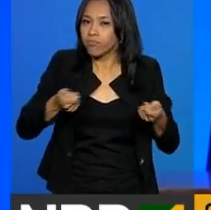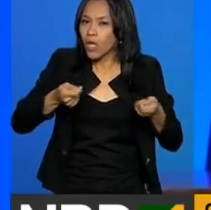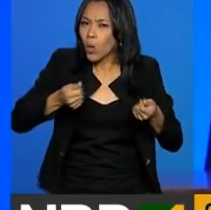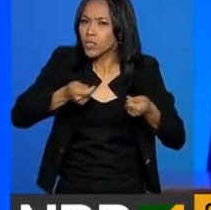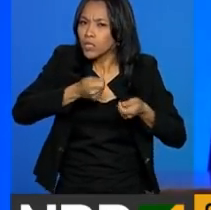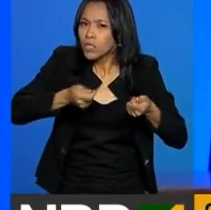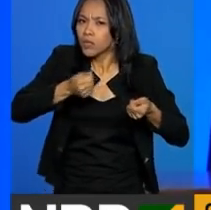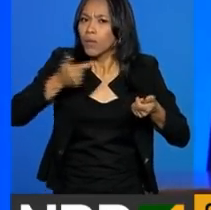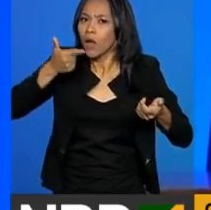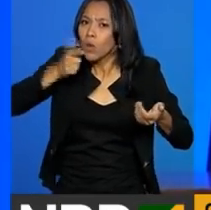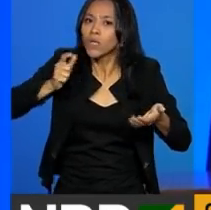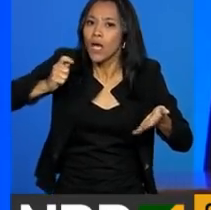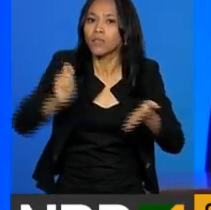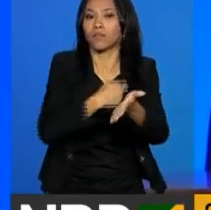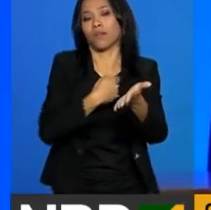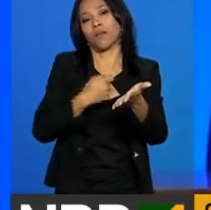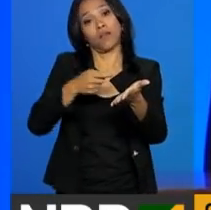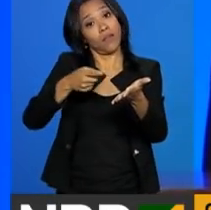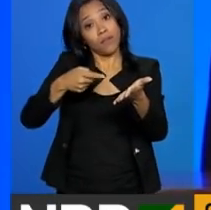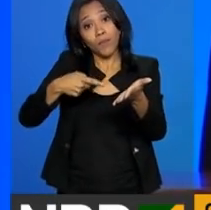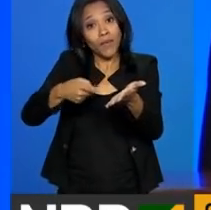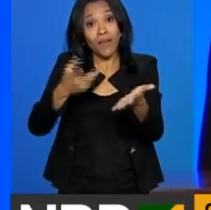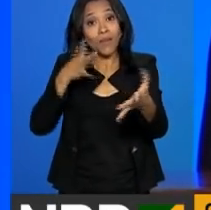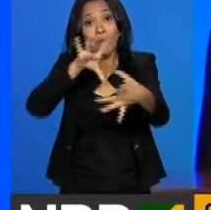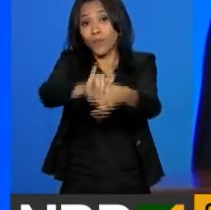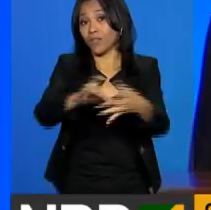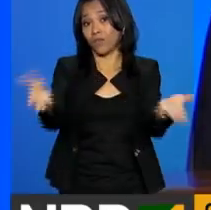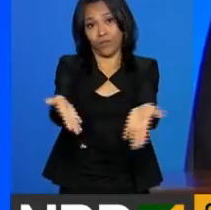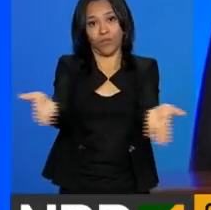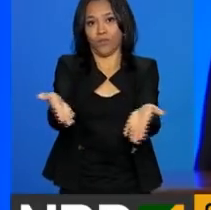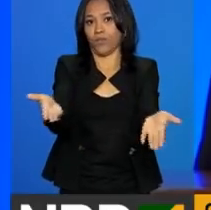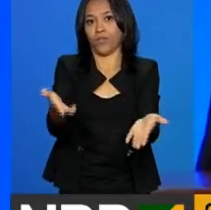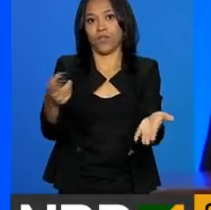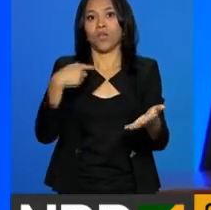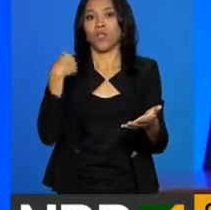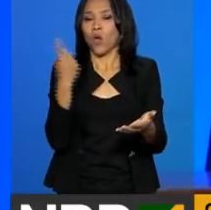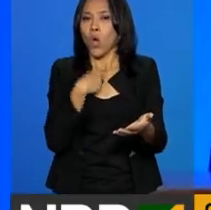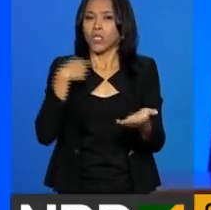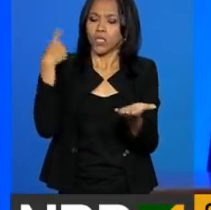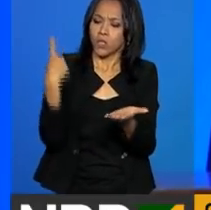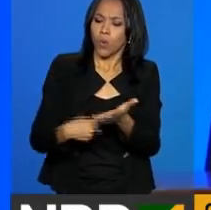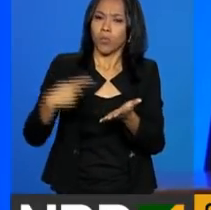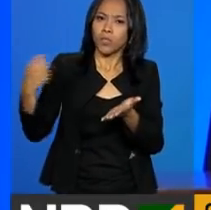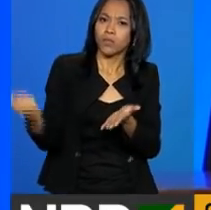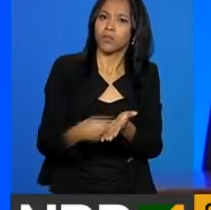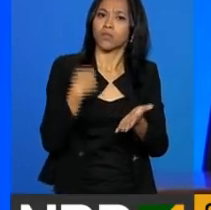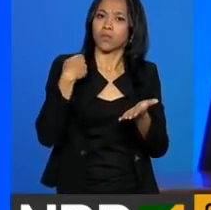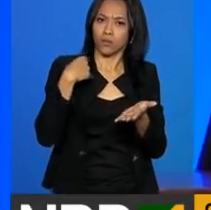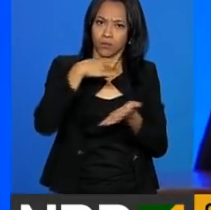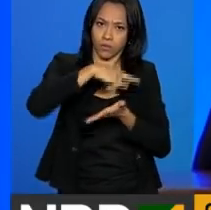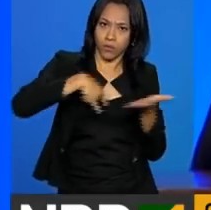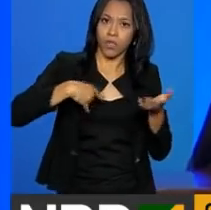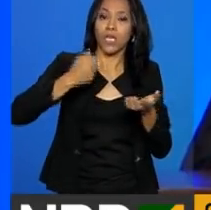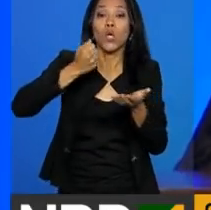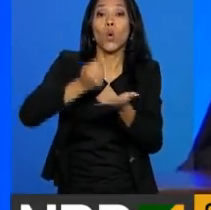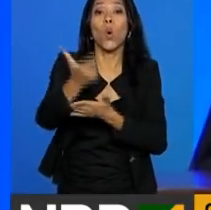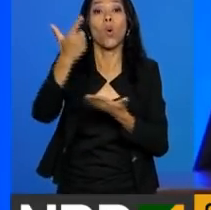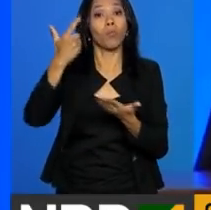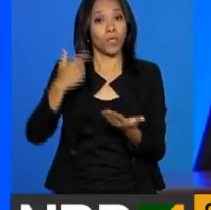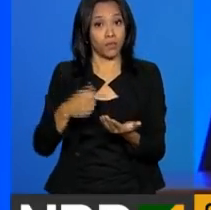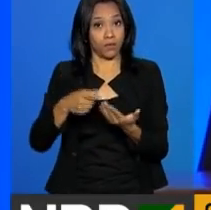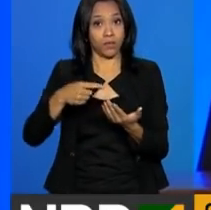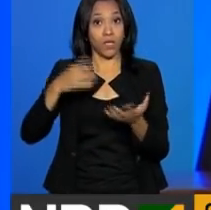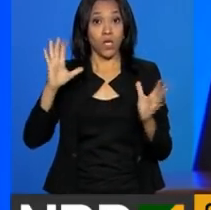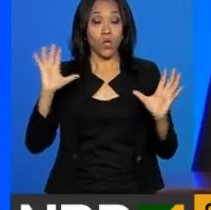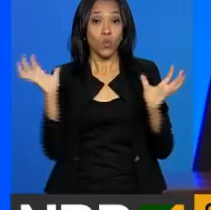para o livre mercado que é uma coisa atual não é nós celebramos acordos de investimentos é e compras governamentais entre os